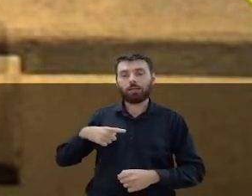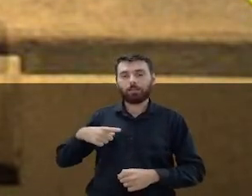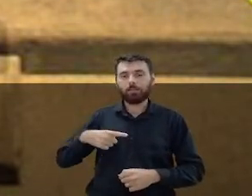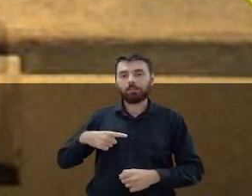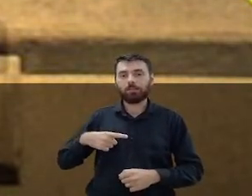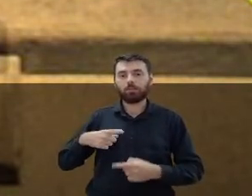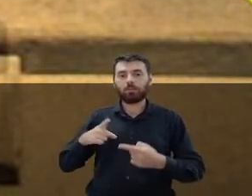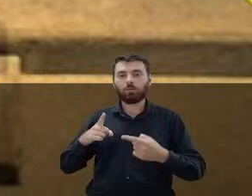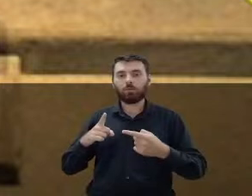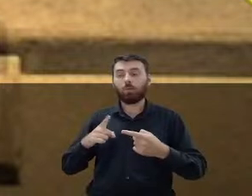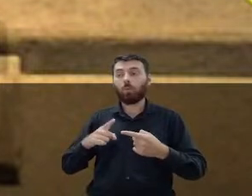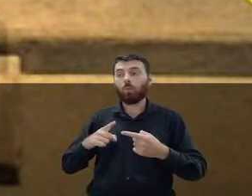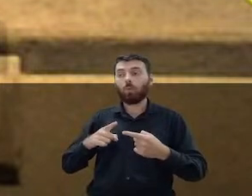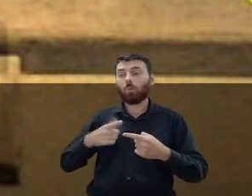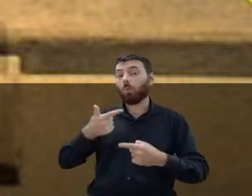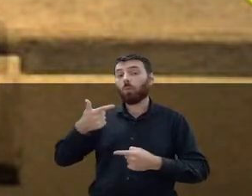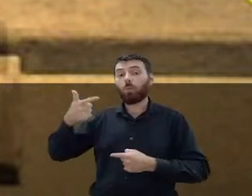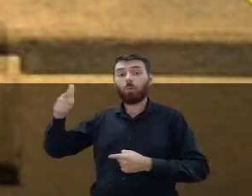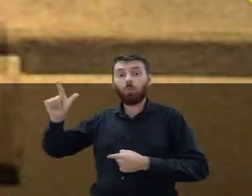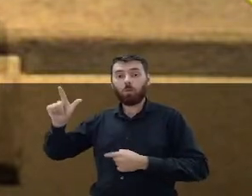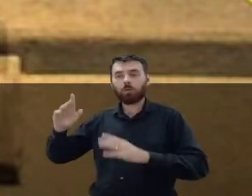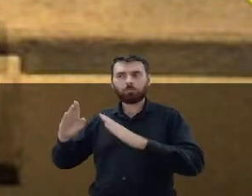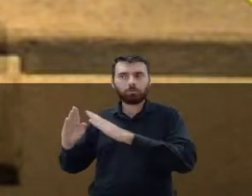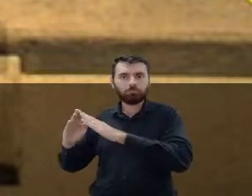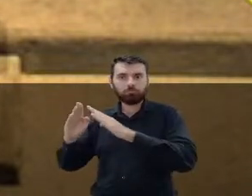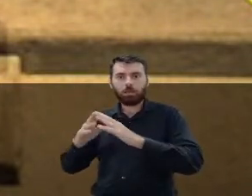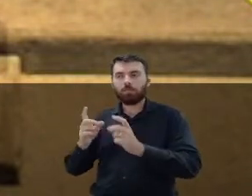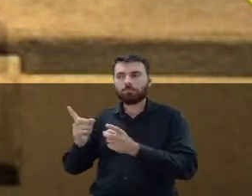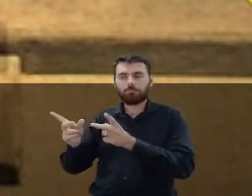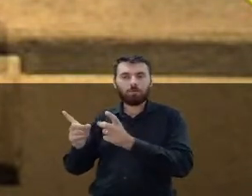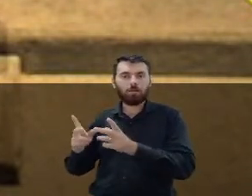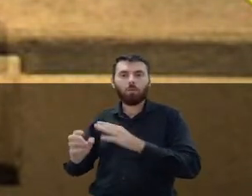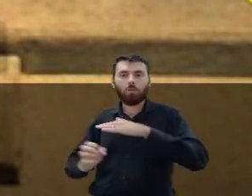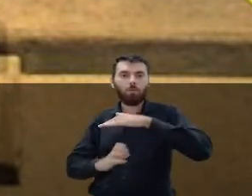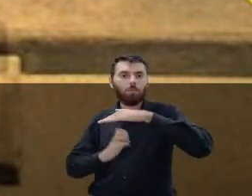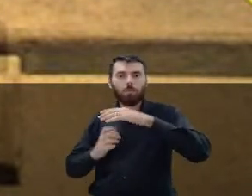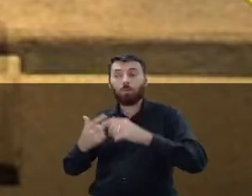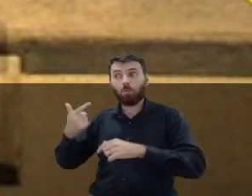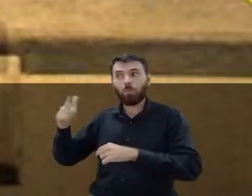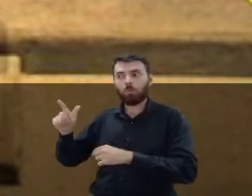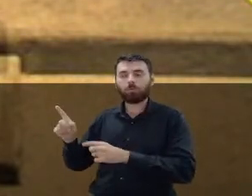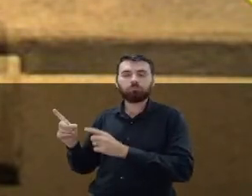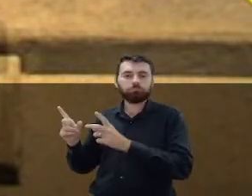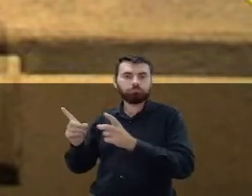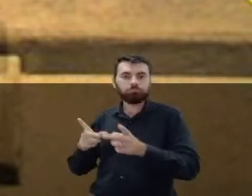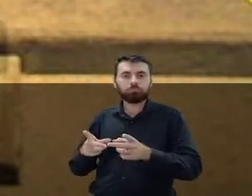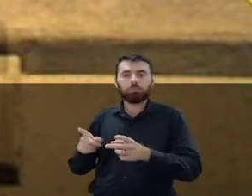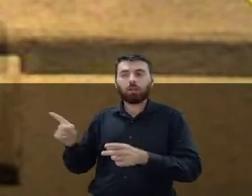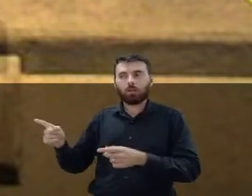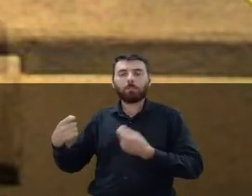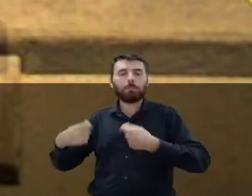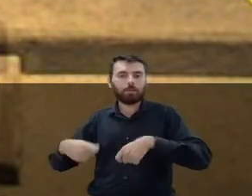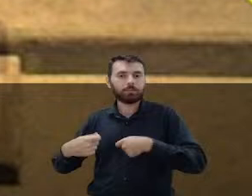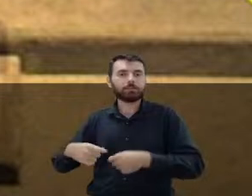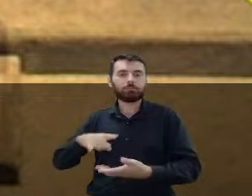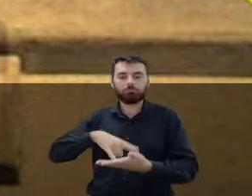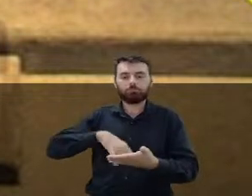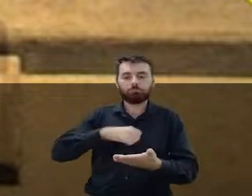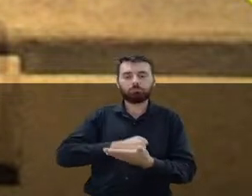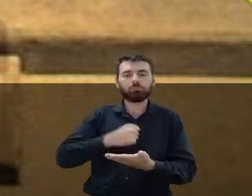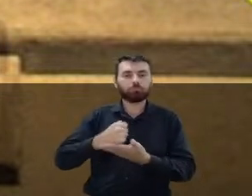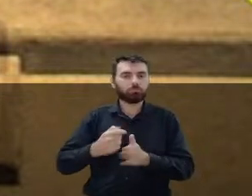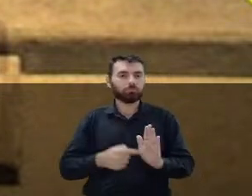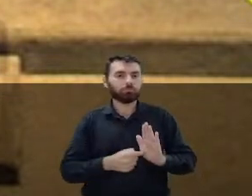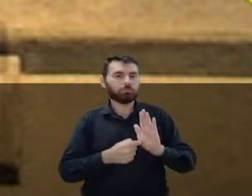terceiros, e outro que, equivocadamente, o juízo de Jardim ali entendeu que era, prestação de conta